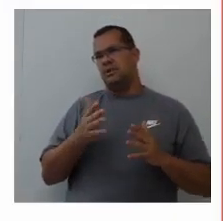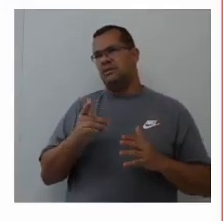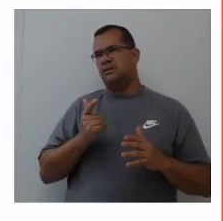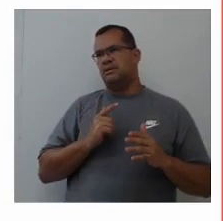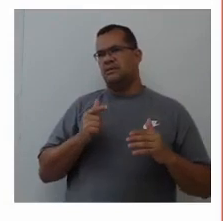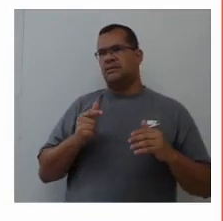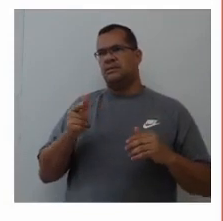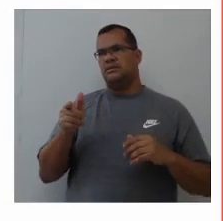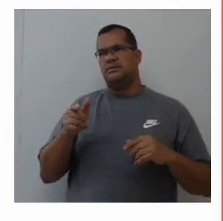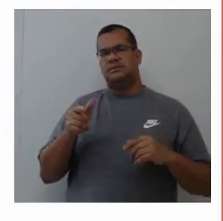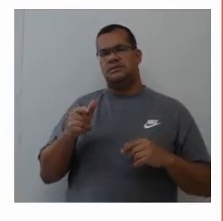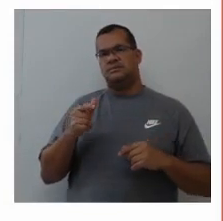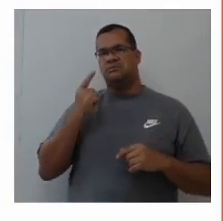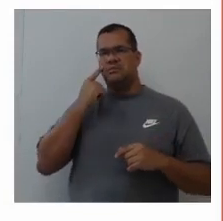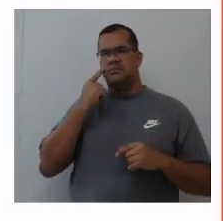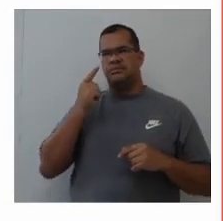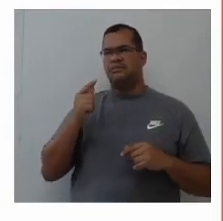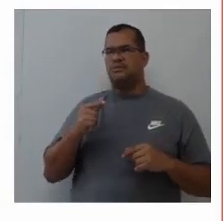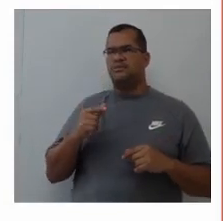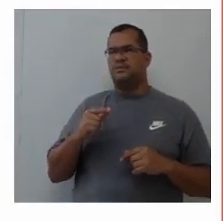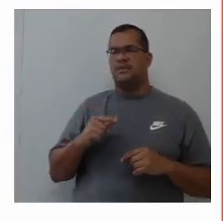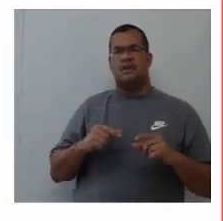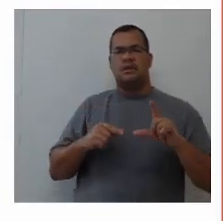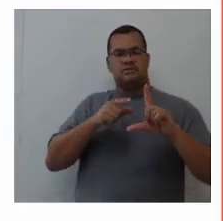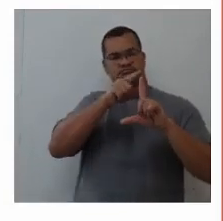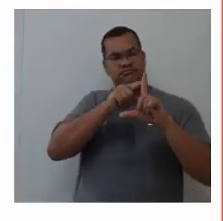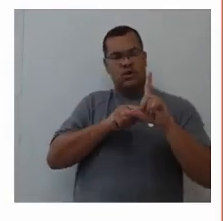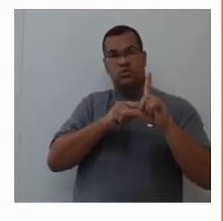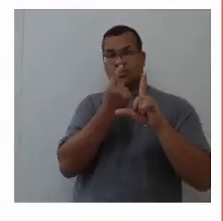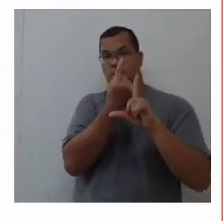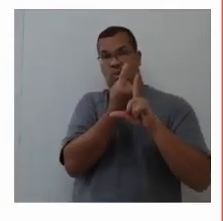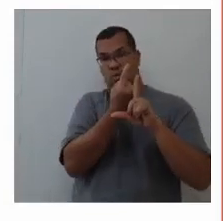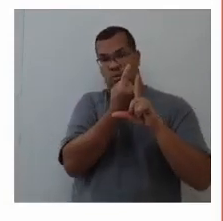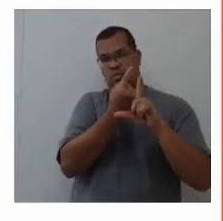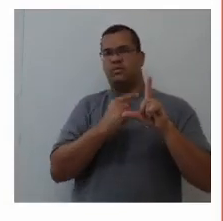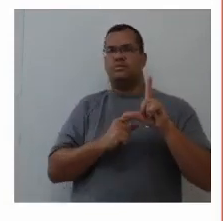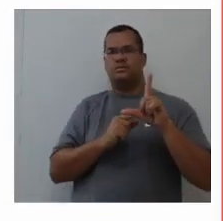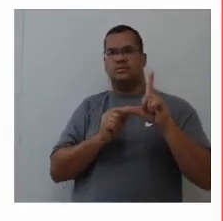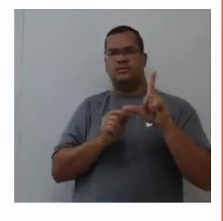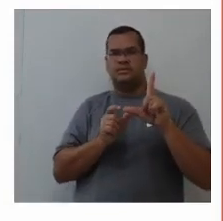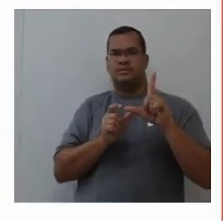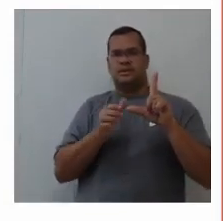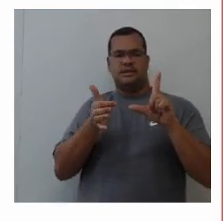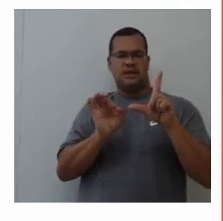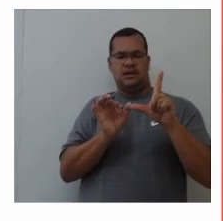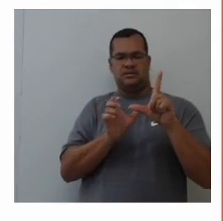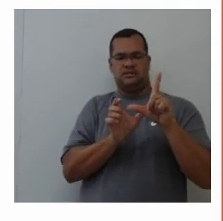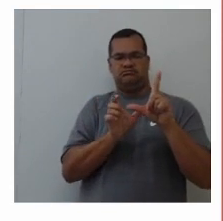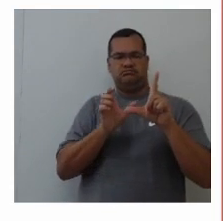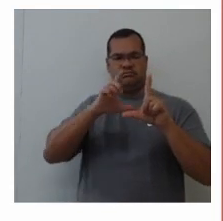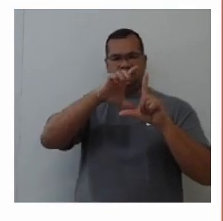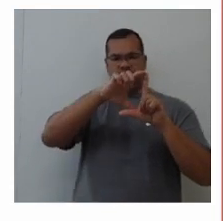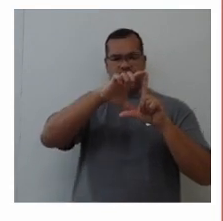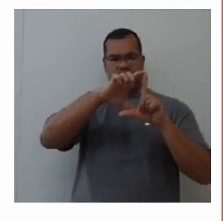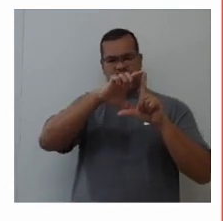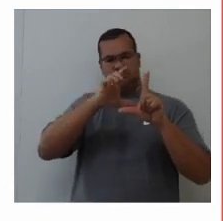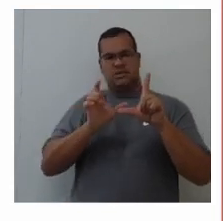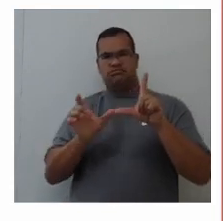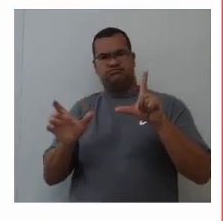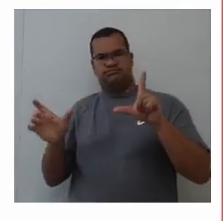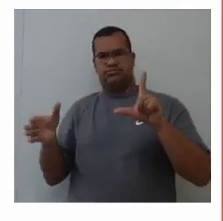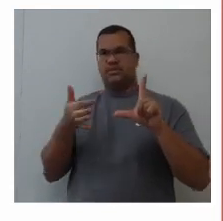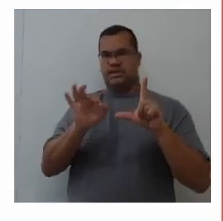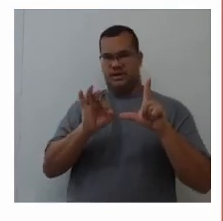essa inclinação. A inclinação, altura 1 e base 10, beleza? Então,